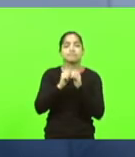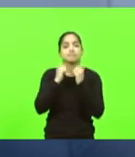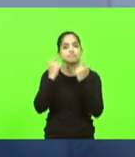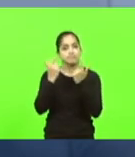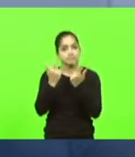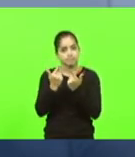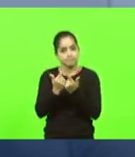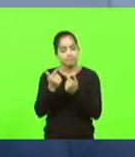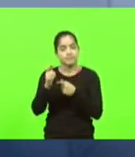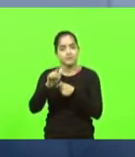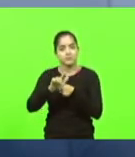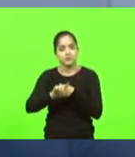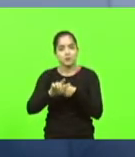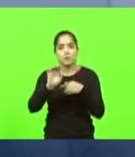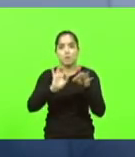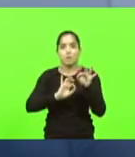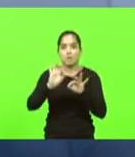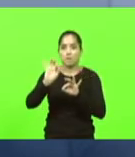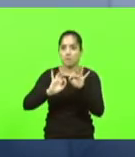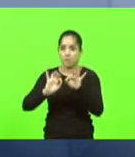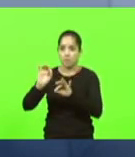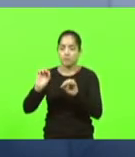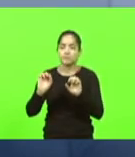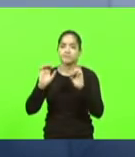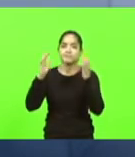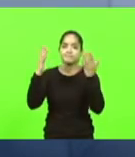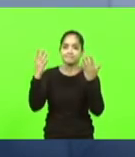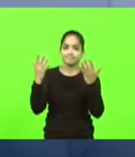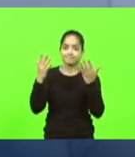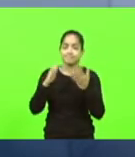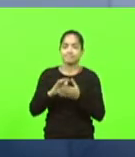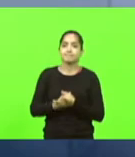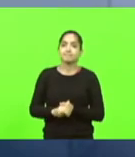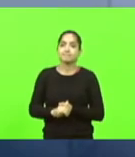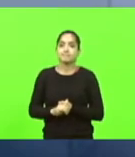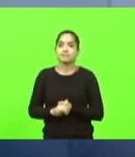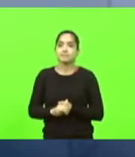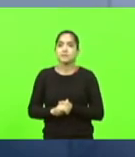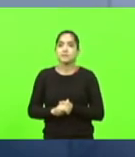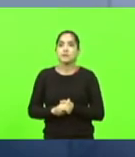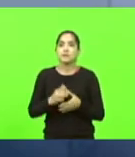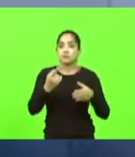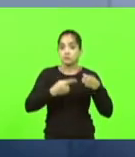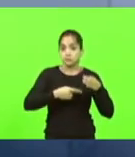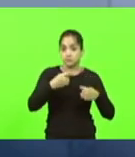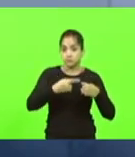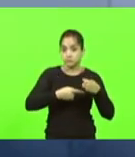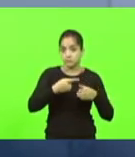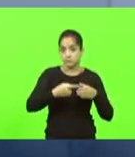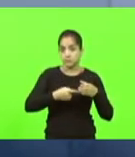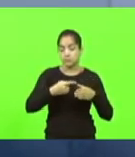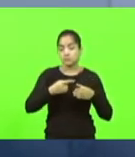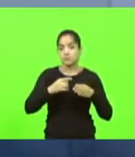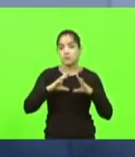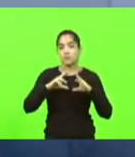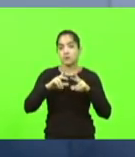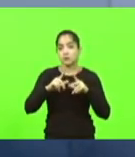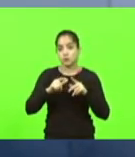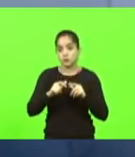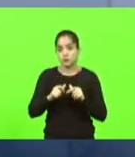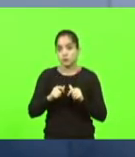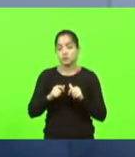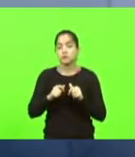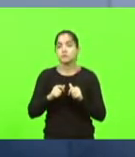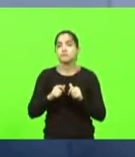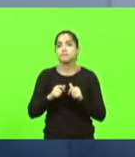novamente, na organização do evento, aqui por essa comissão e também todos os integrantes dessa casa. E me coloco aqui